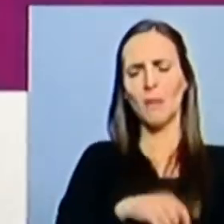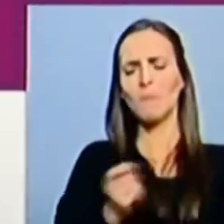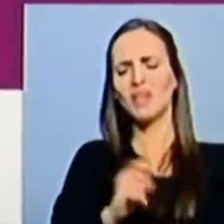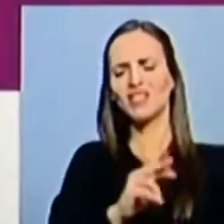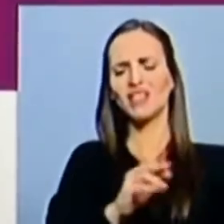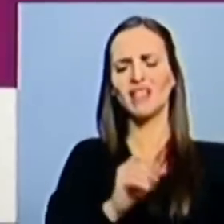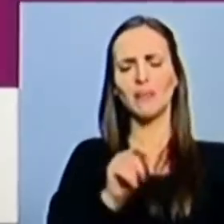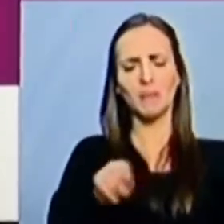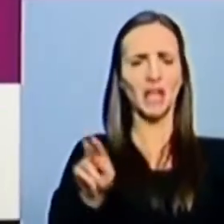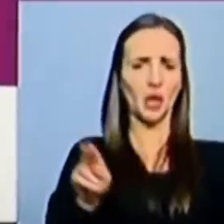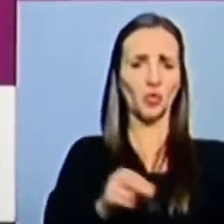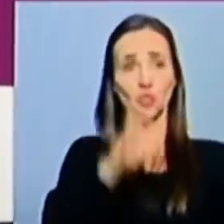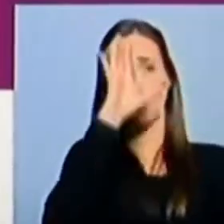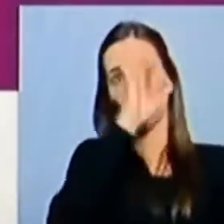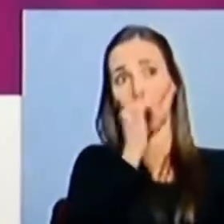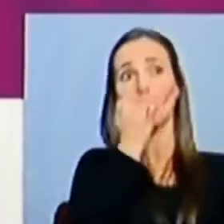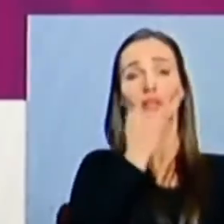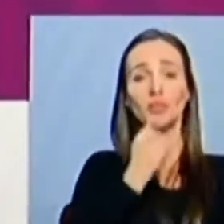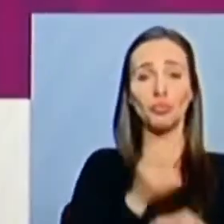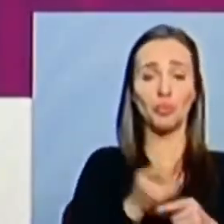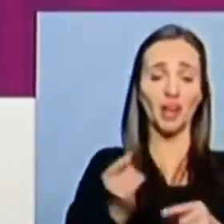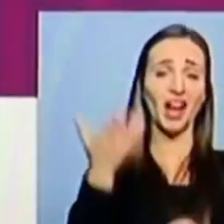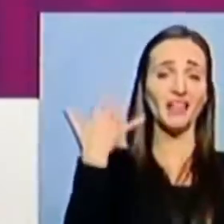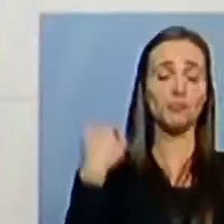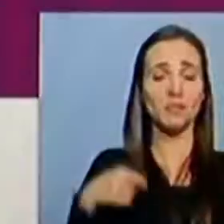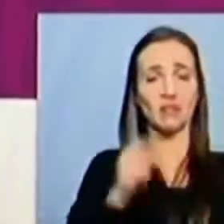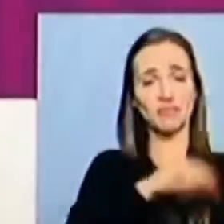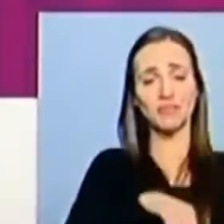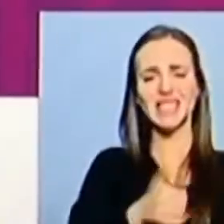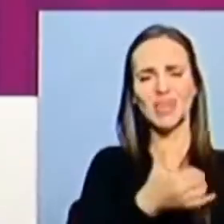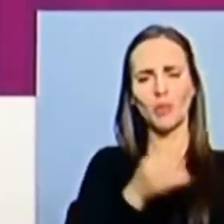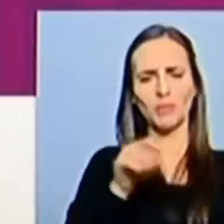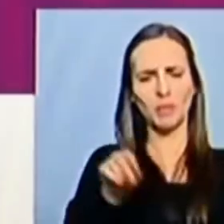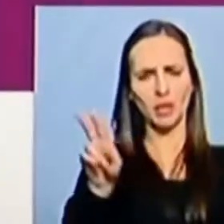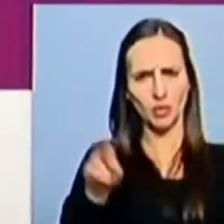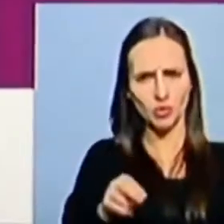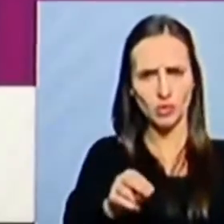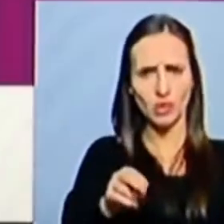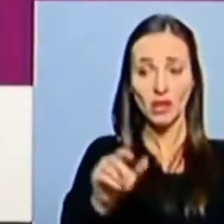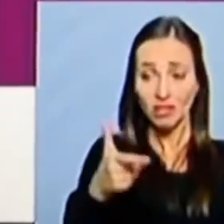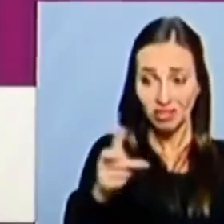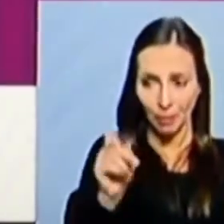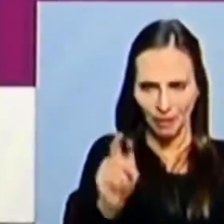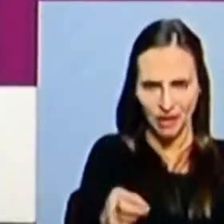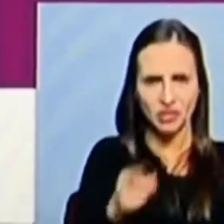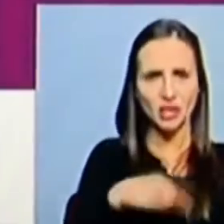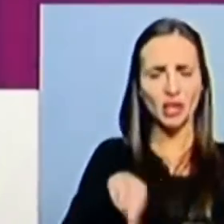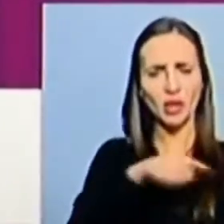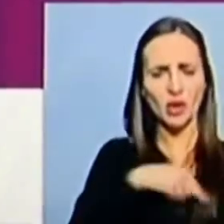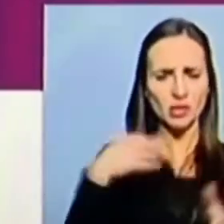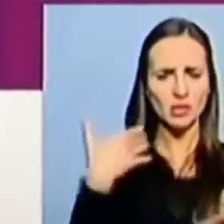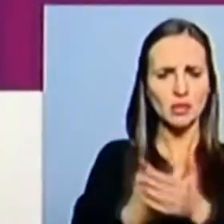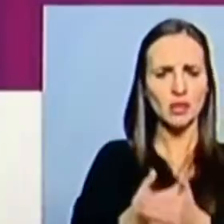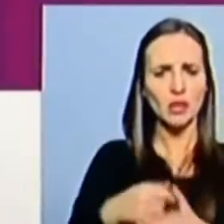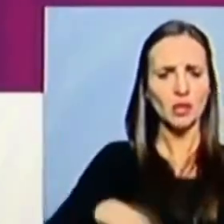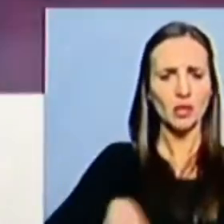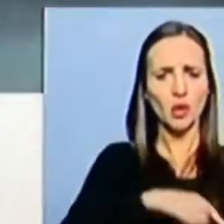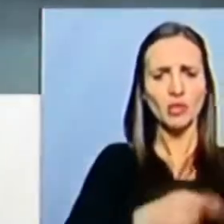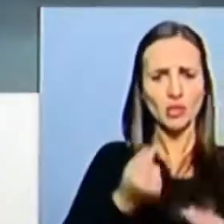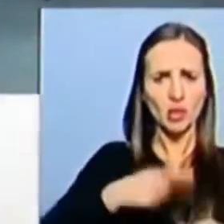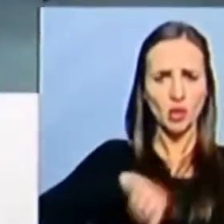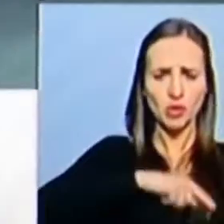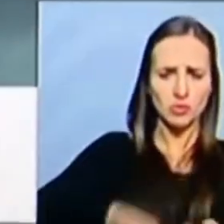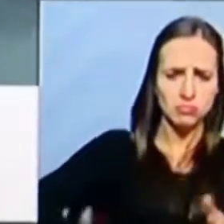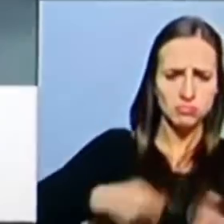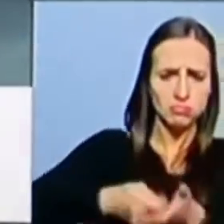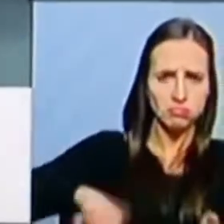e e o verão está todo contente porque anterior ganhava 50 e tal eu esta tarde fomos tendo estamos a pagar colocam aos